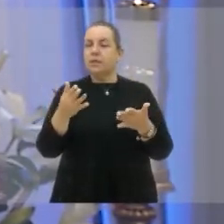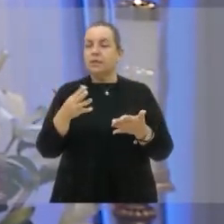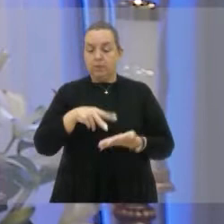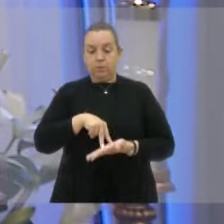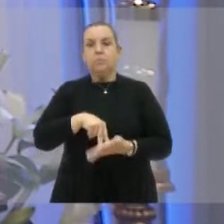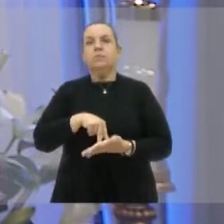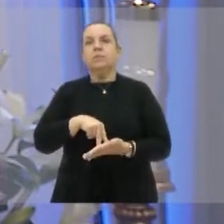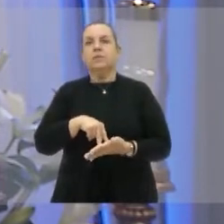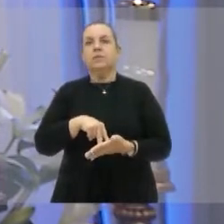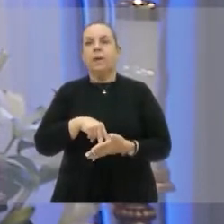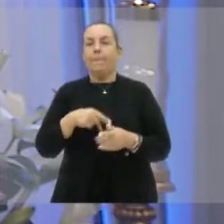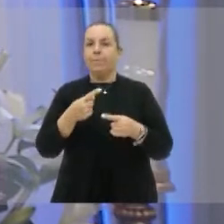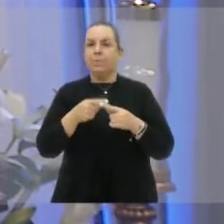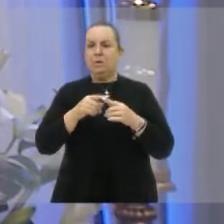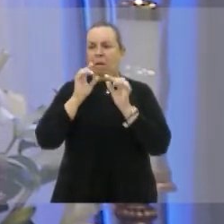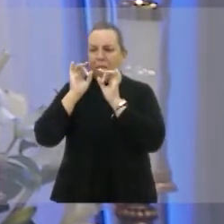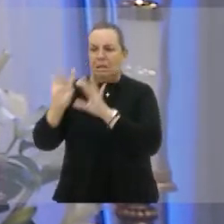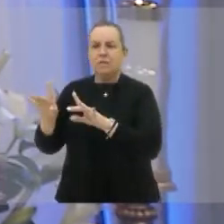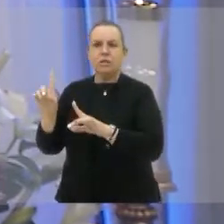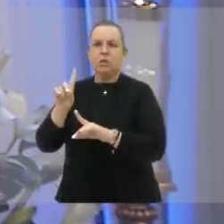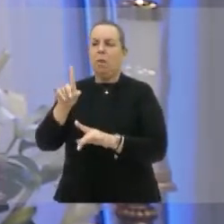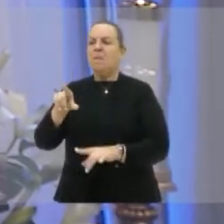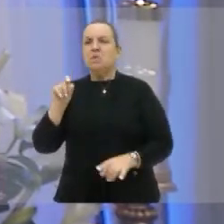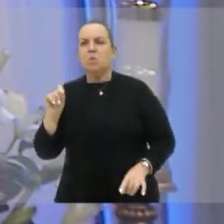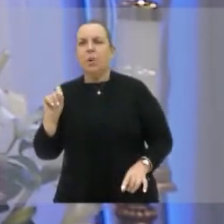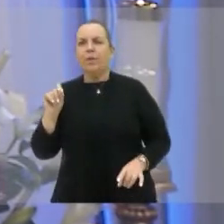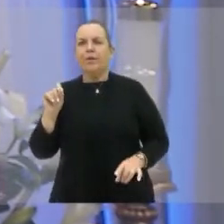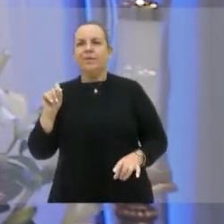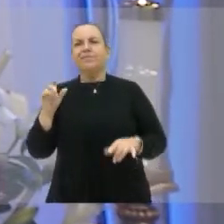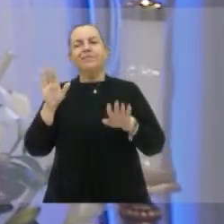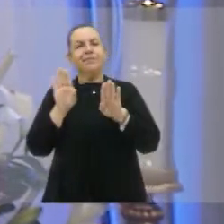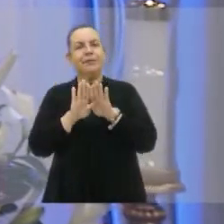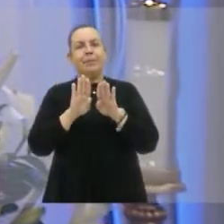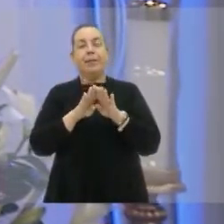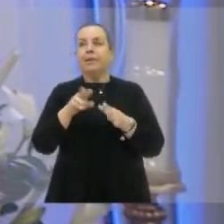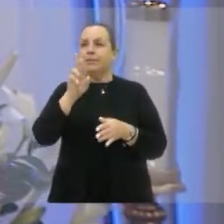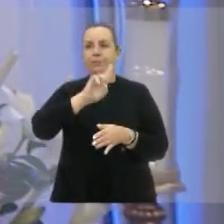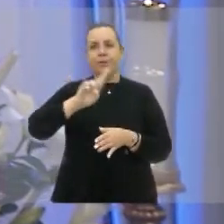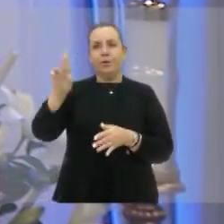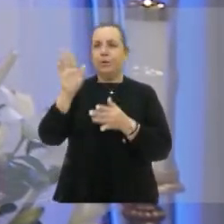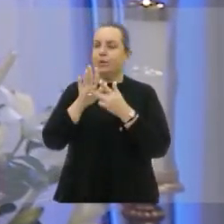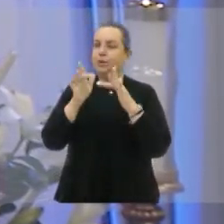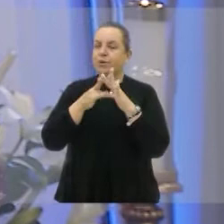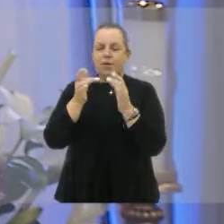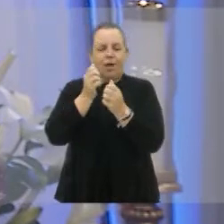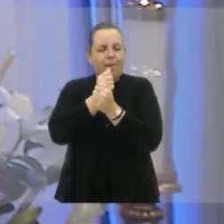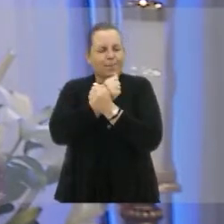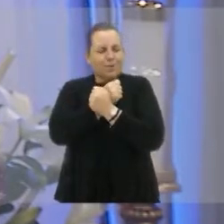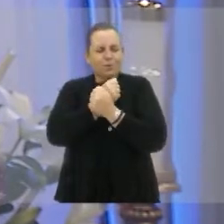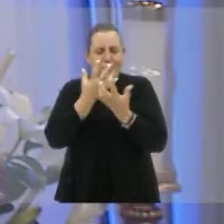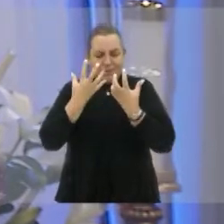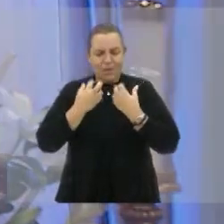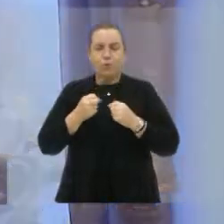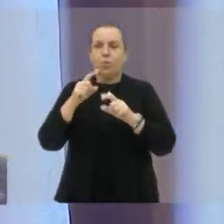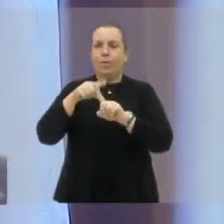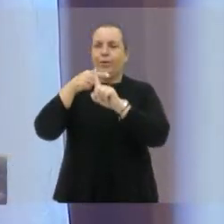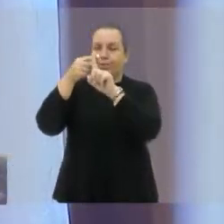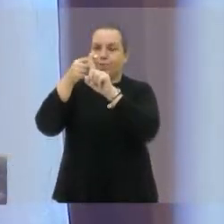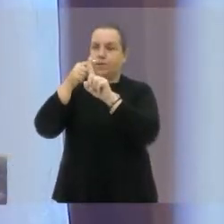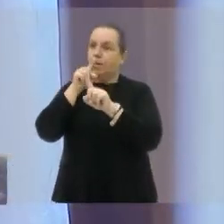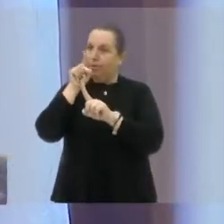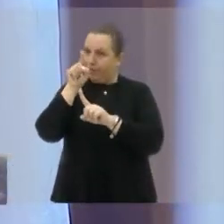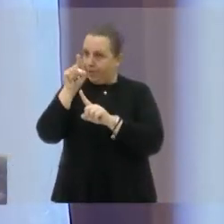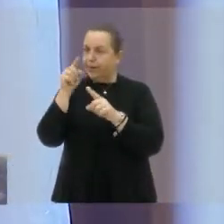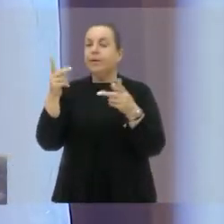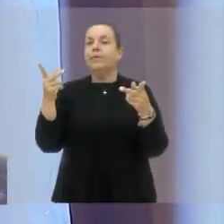porque desistir não é a opção. Assim como o nosso Senhor abraçou a cruz, Ele convida você